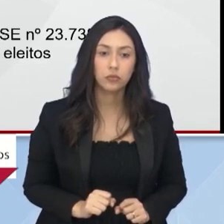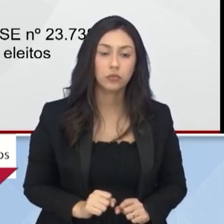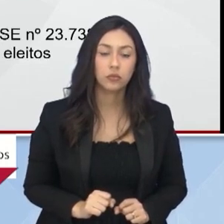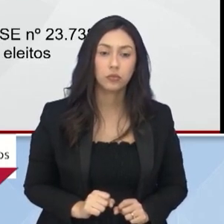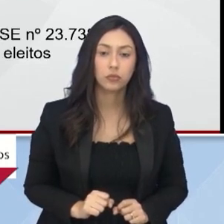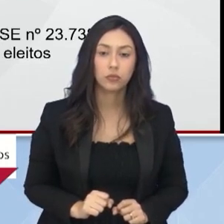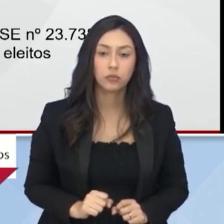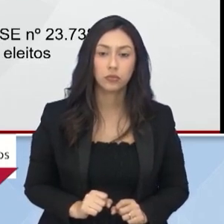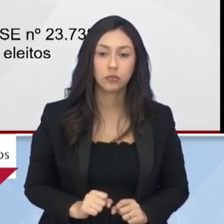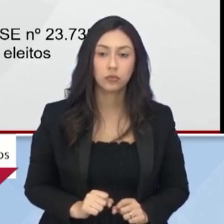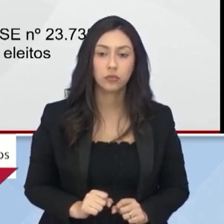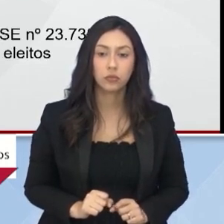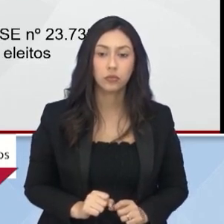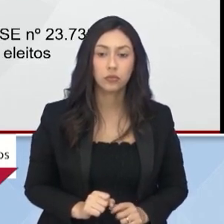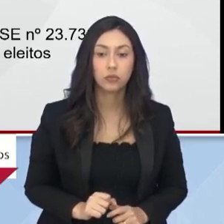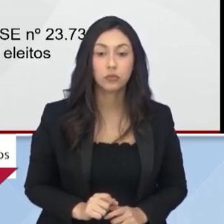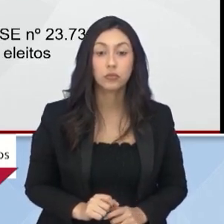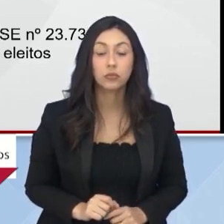dispensa